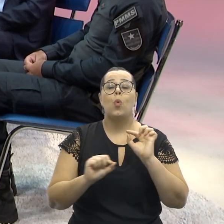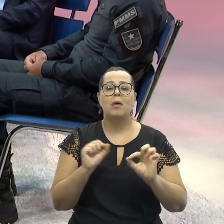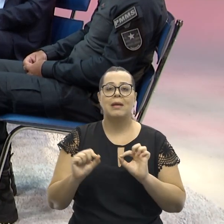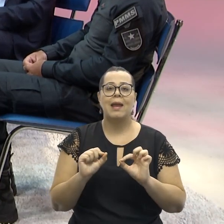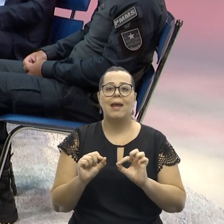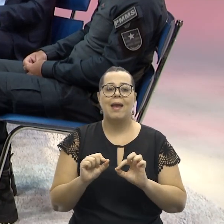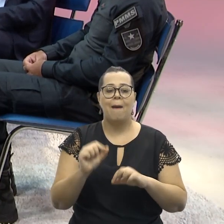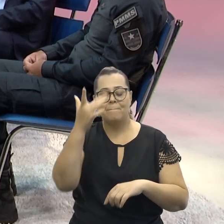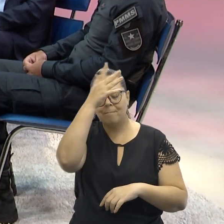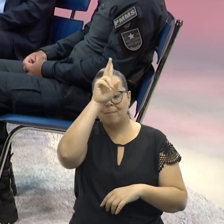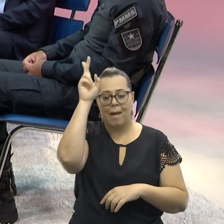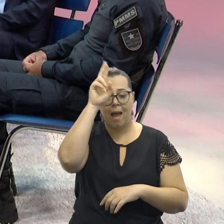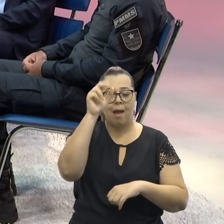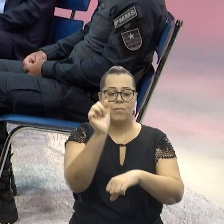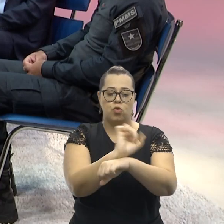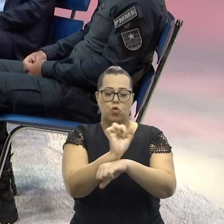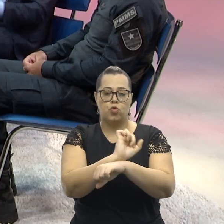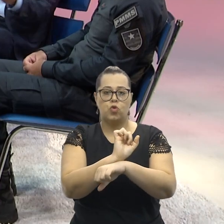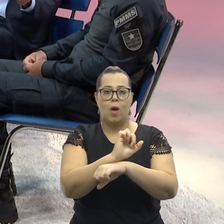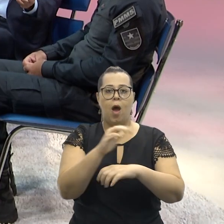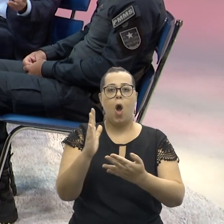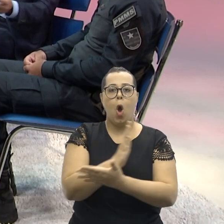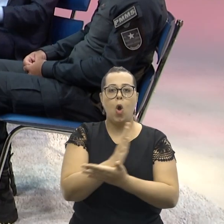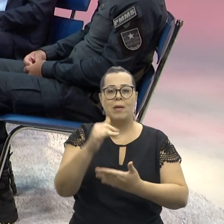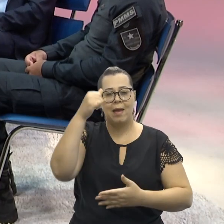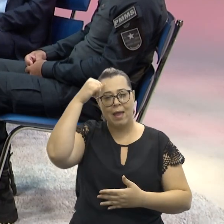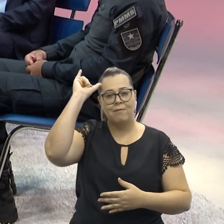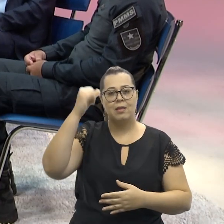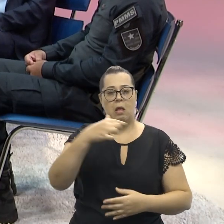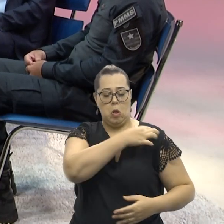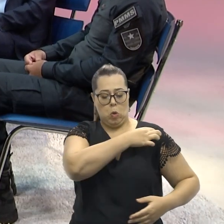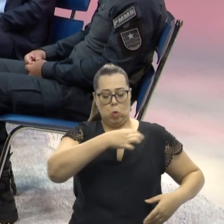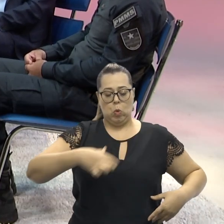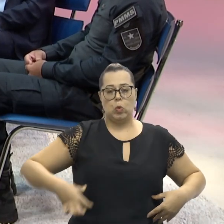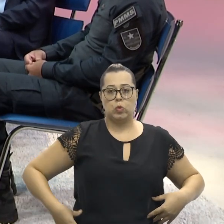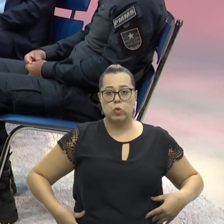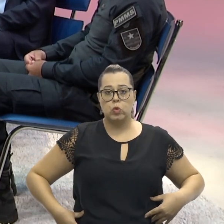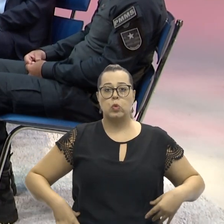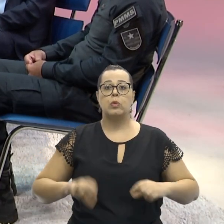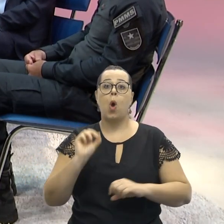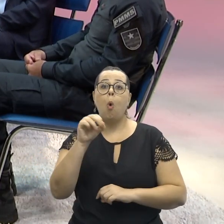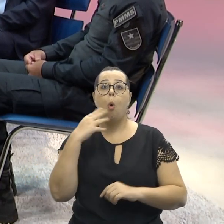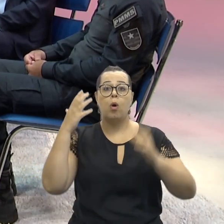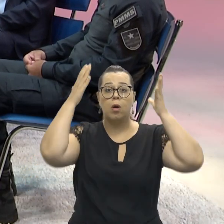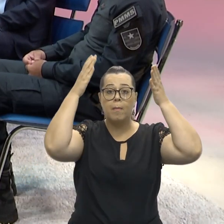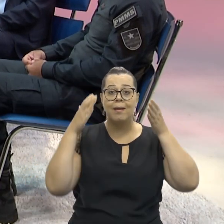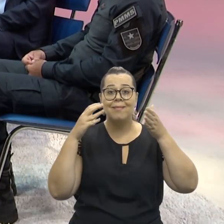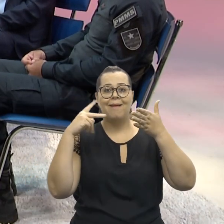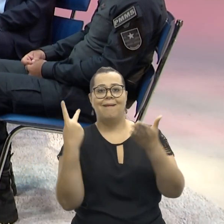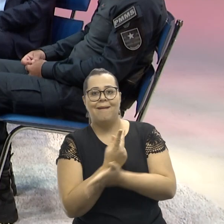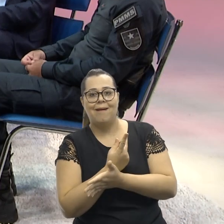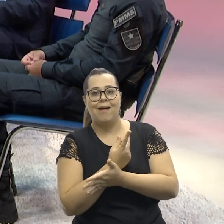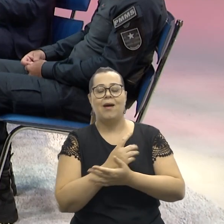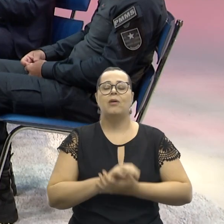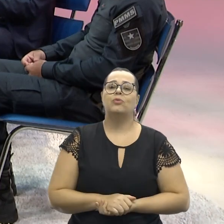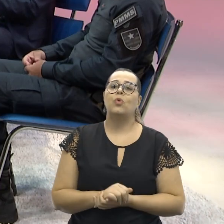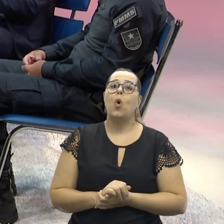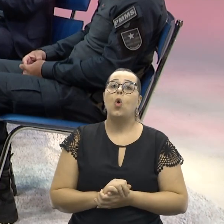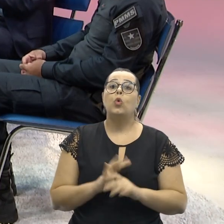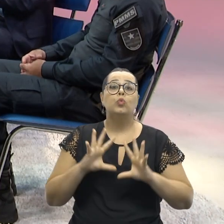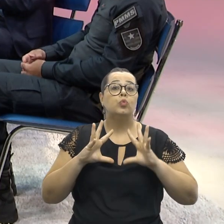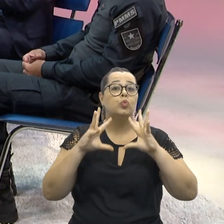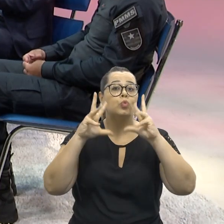Por exemplo, utilizar o próprio cinto de segurança, colocar o capacete de forma inadequada, e tudo